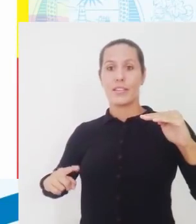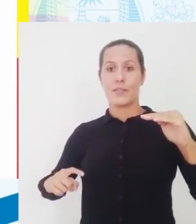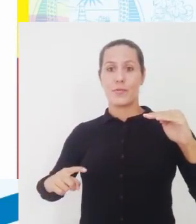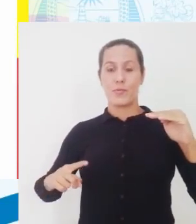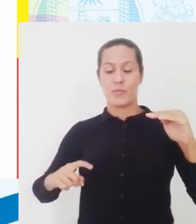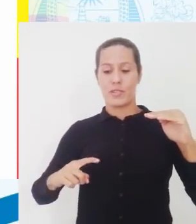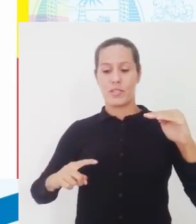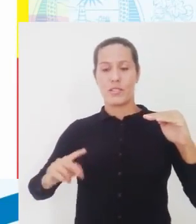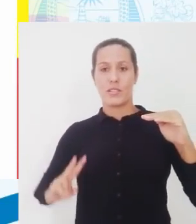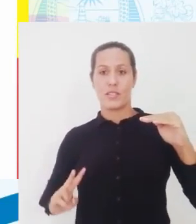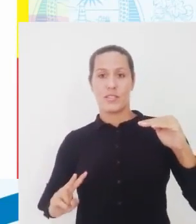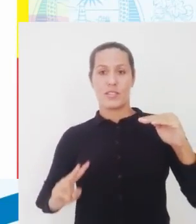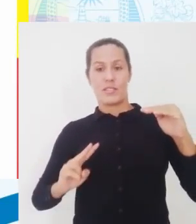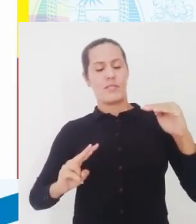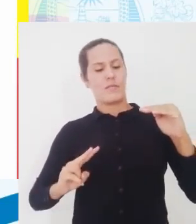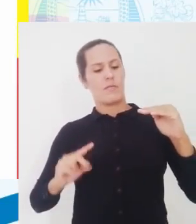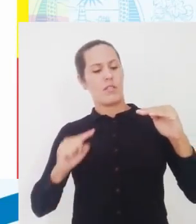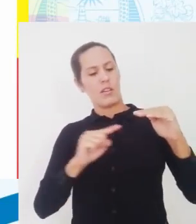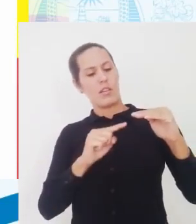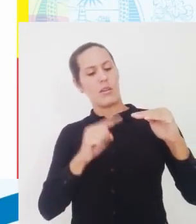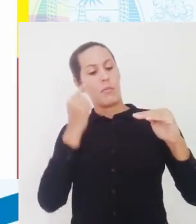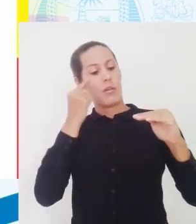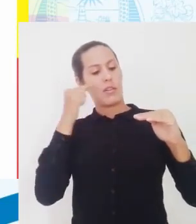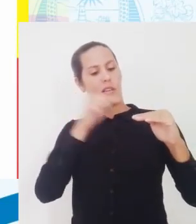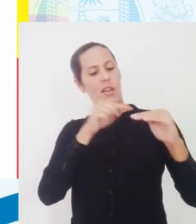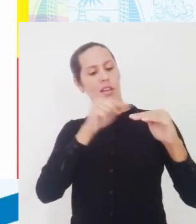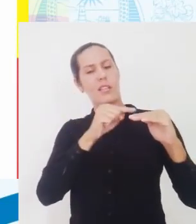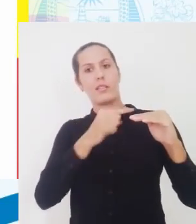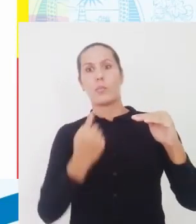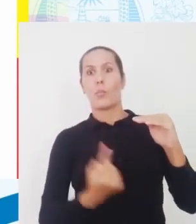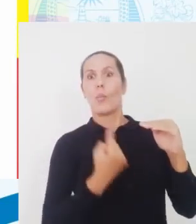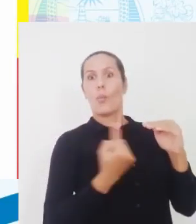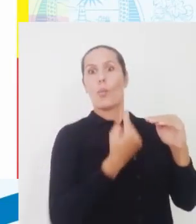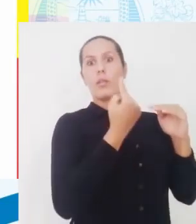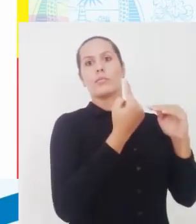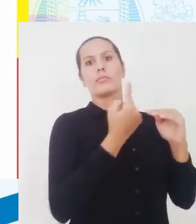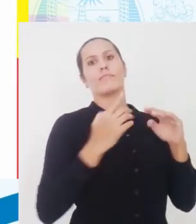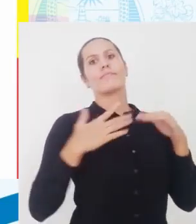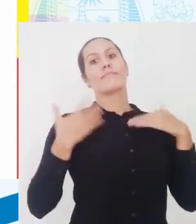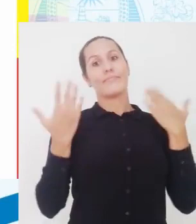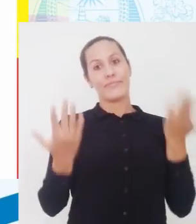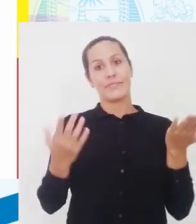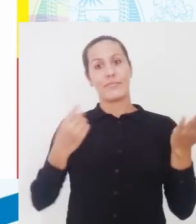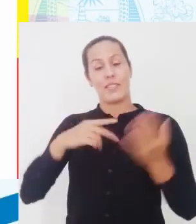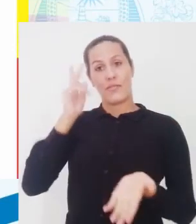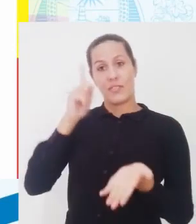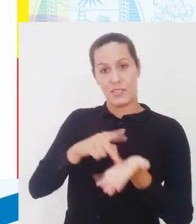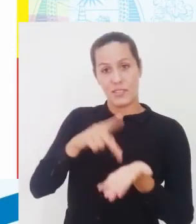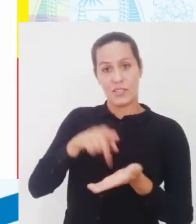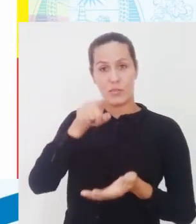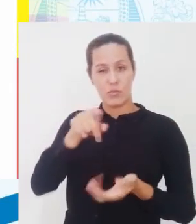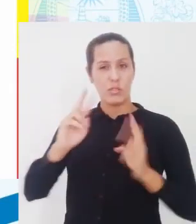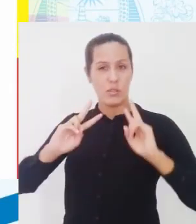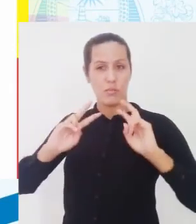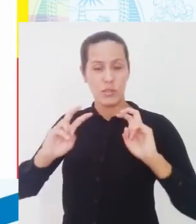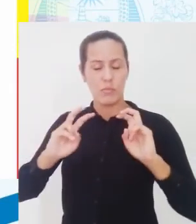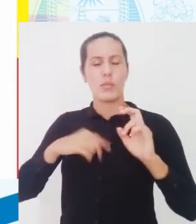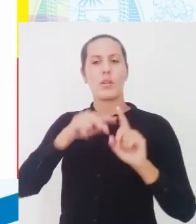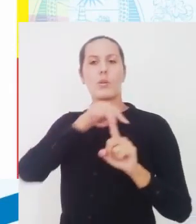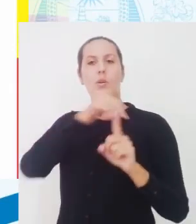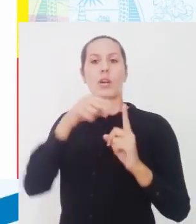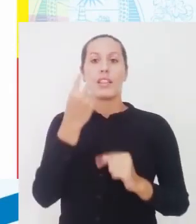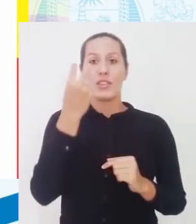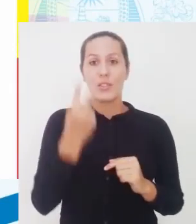na verdade, você que respondeu que existem 2 pontos de vista no poema, é porque você conhecia essa primeira